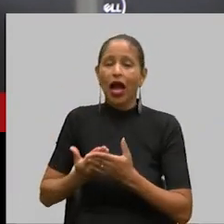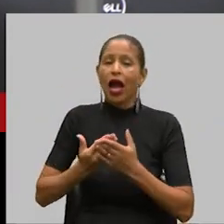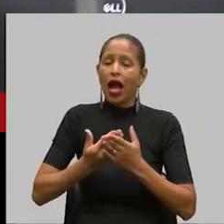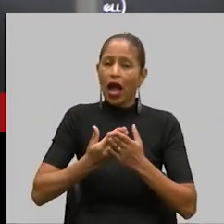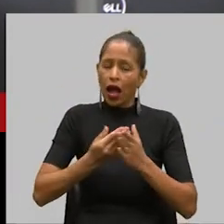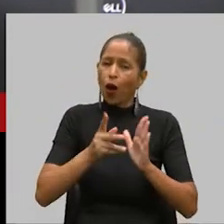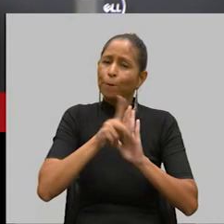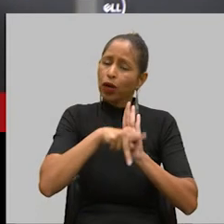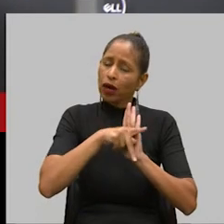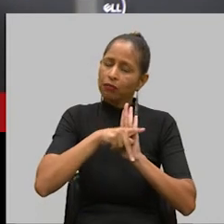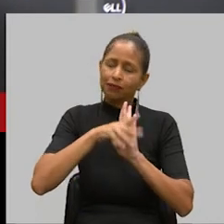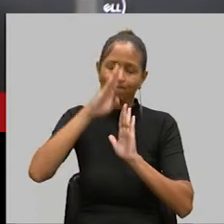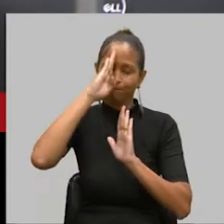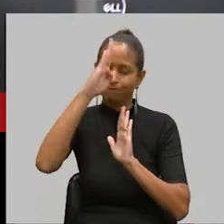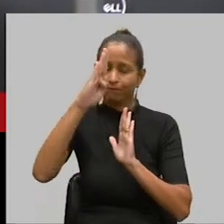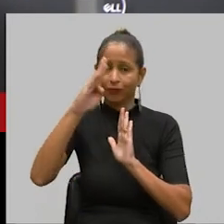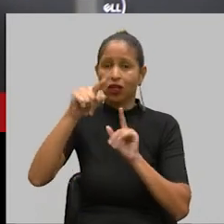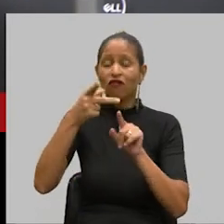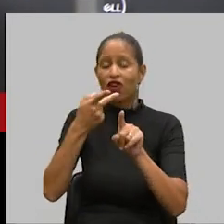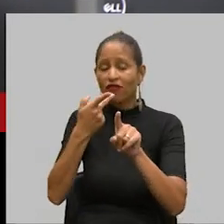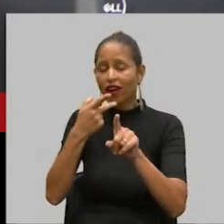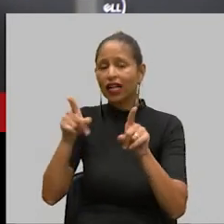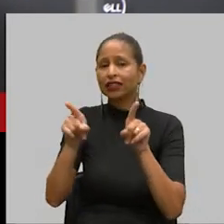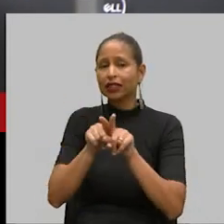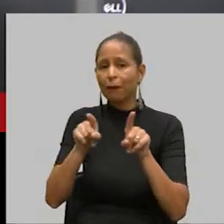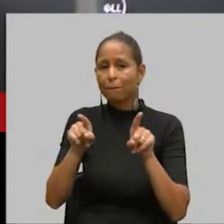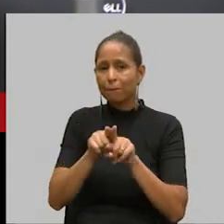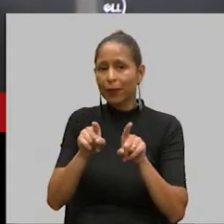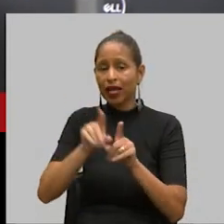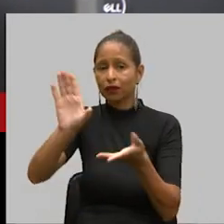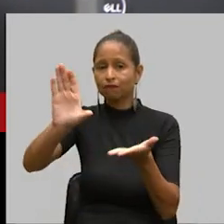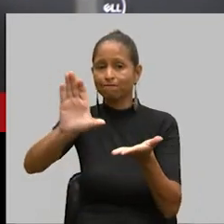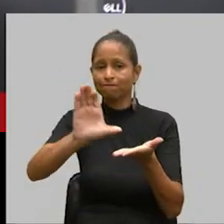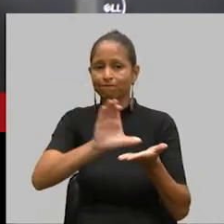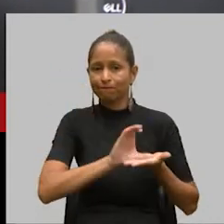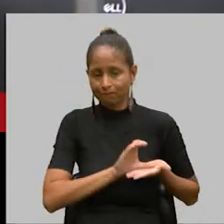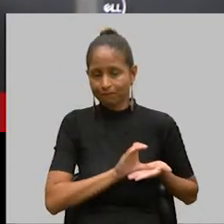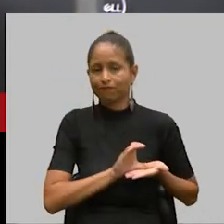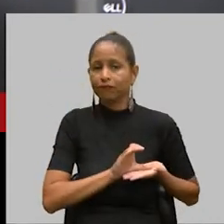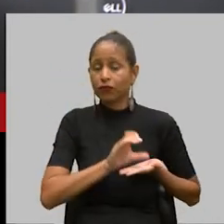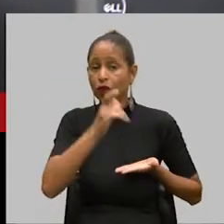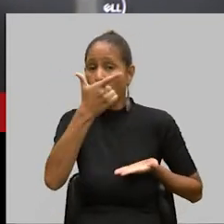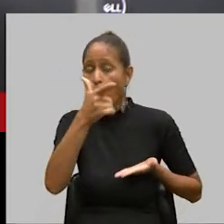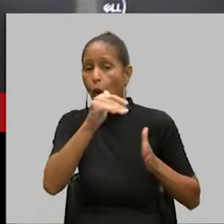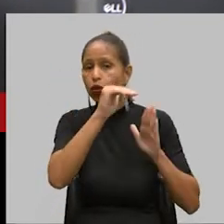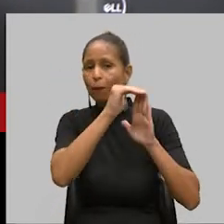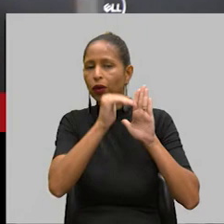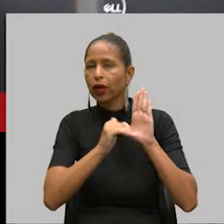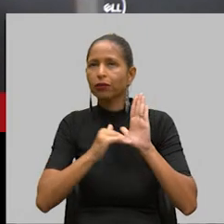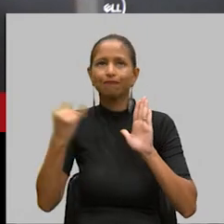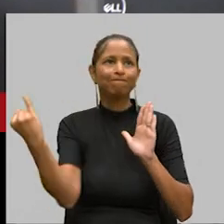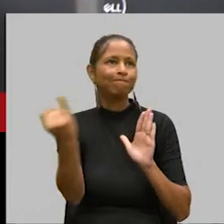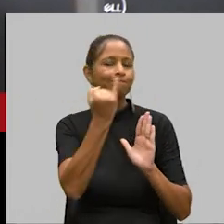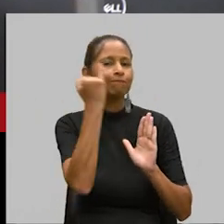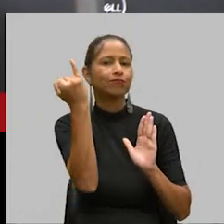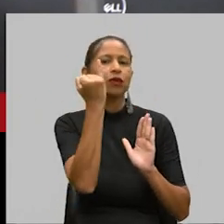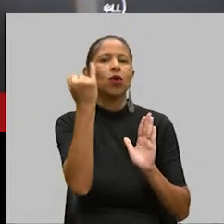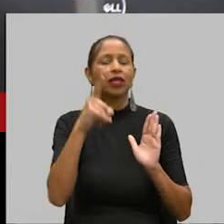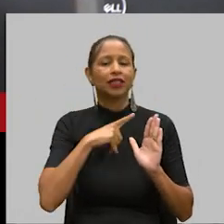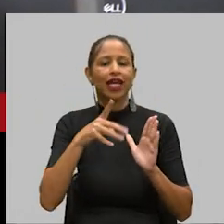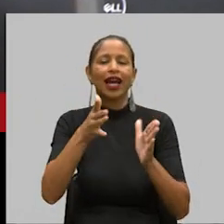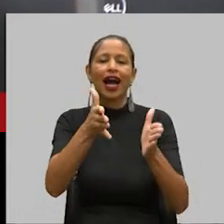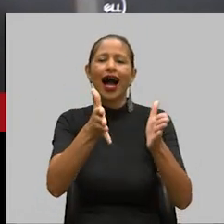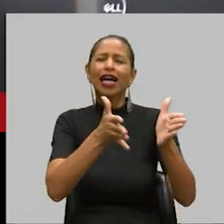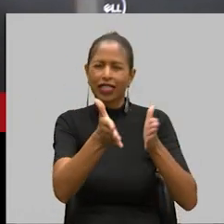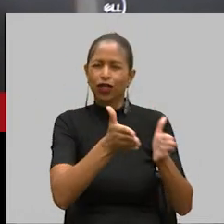essencial foi citado aqui o crédito fundiário outro programa essencial para que se tenha acesso à